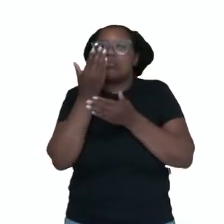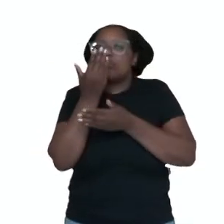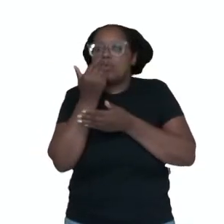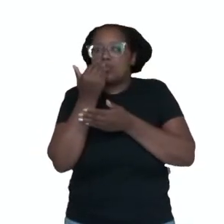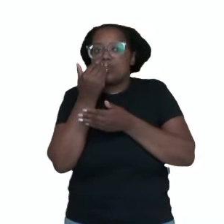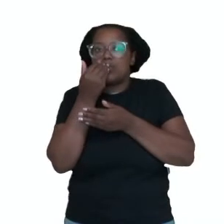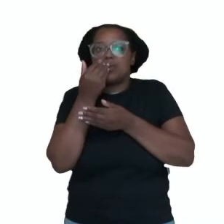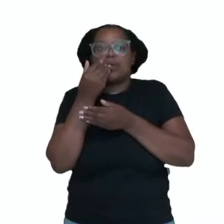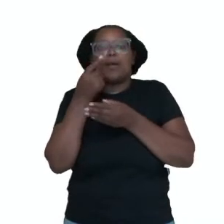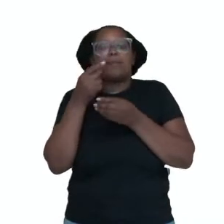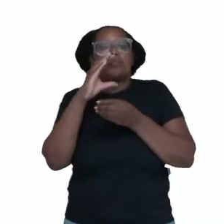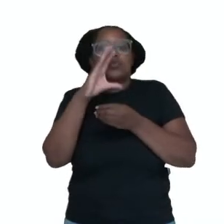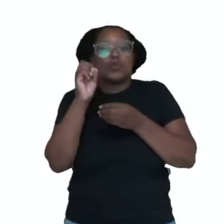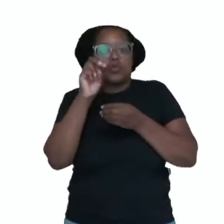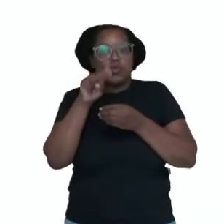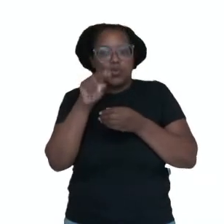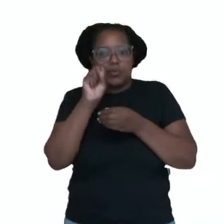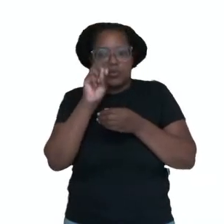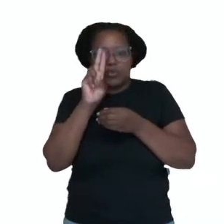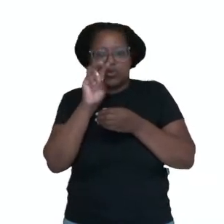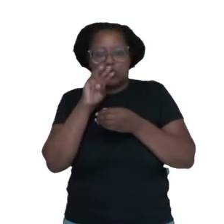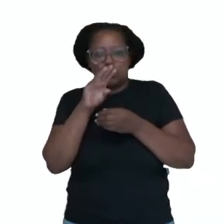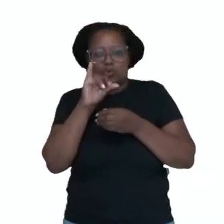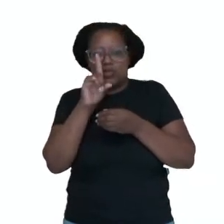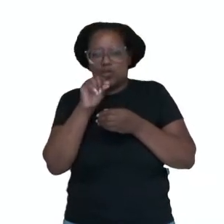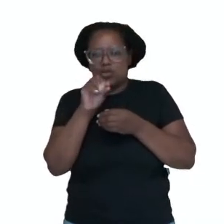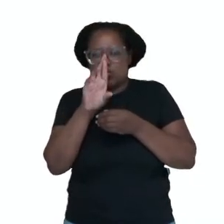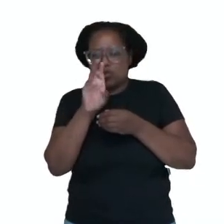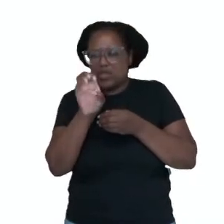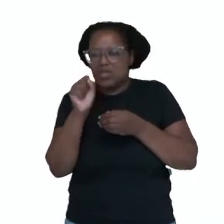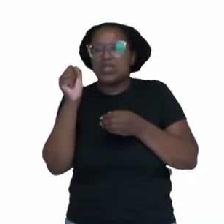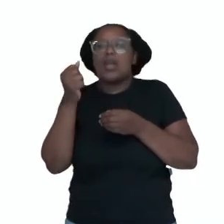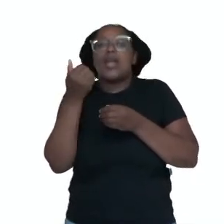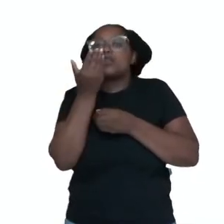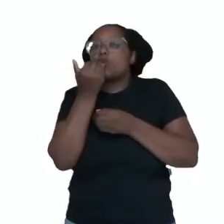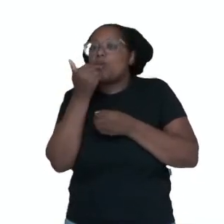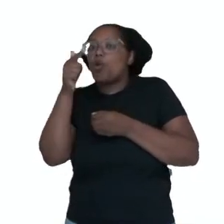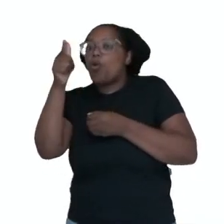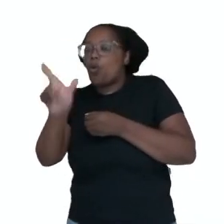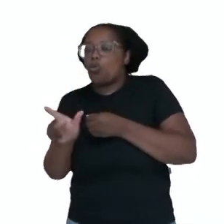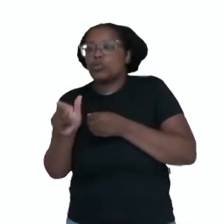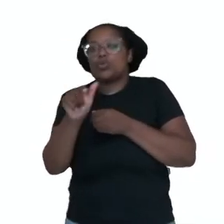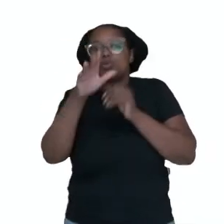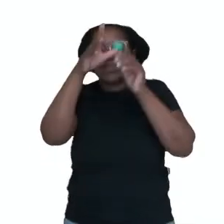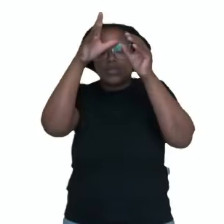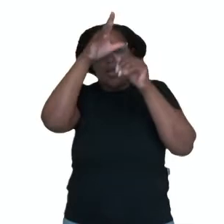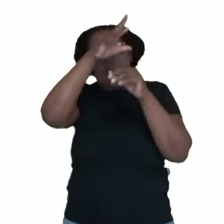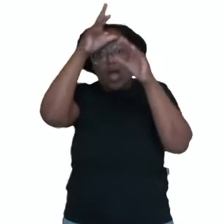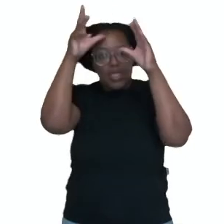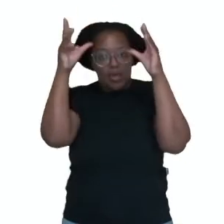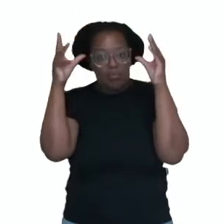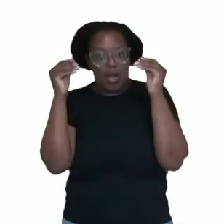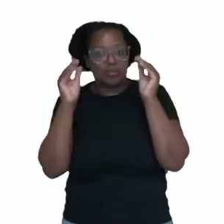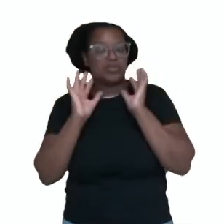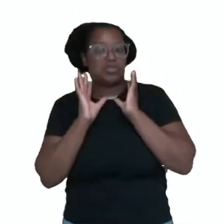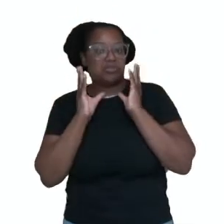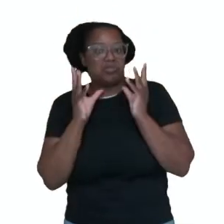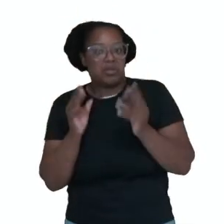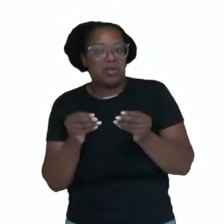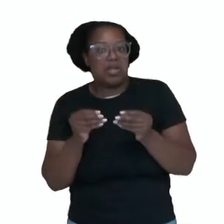fotossíntese. Consumidores alimentam-se de outros seres vivos ou parte deles,